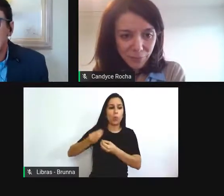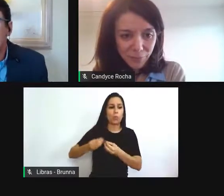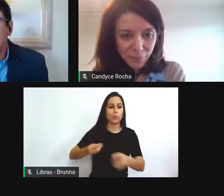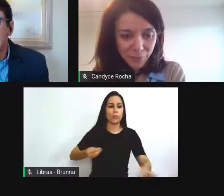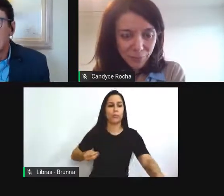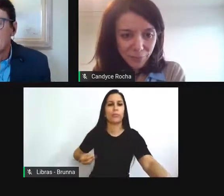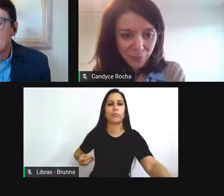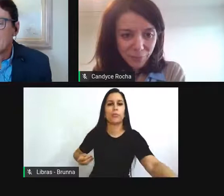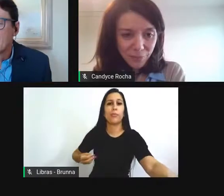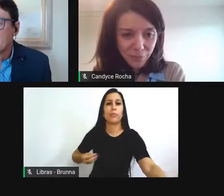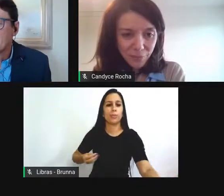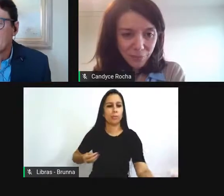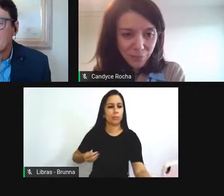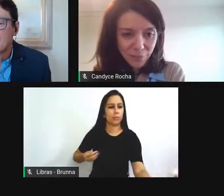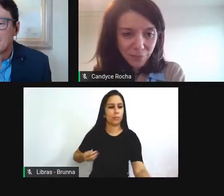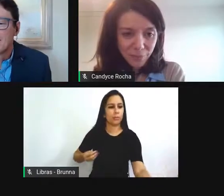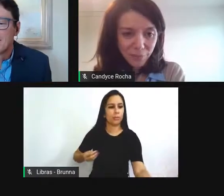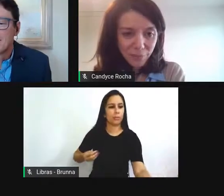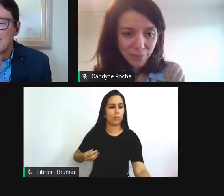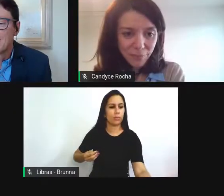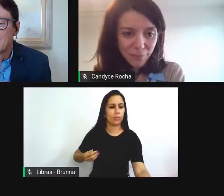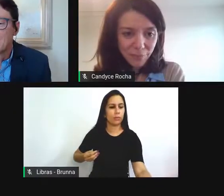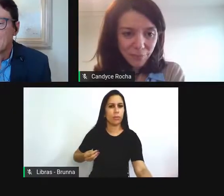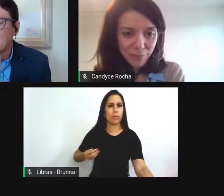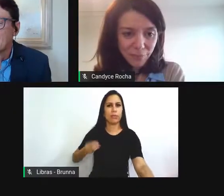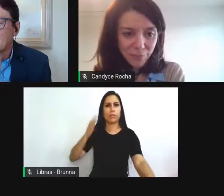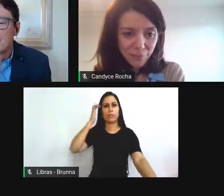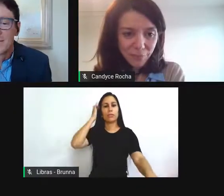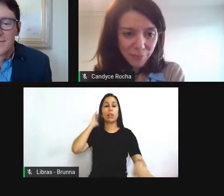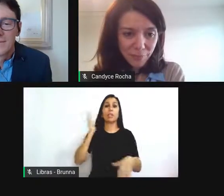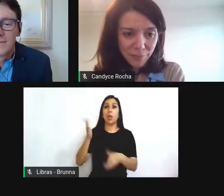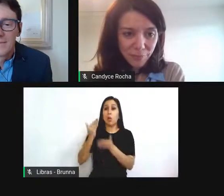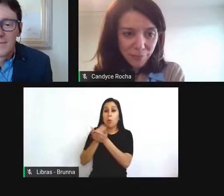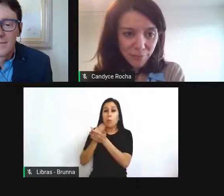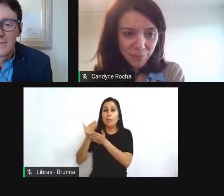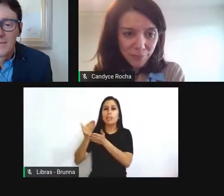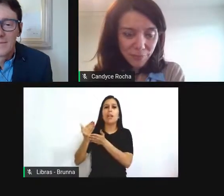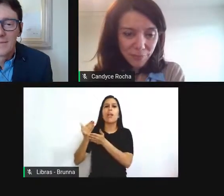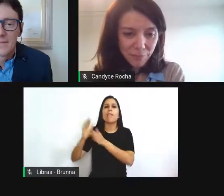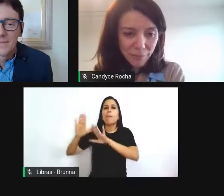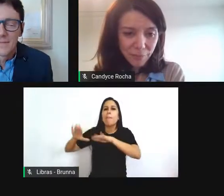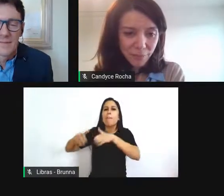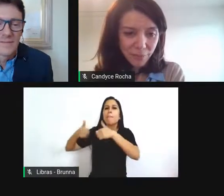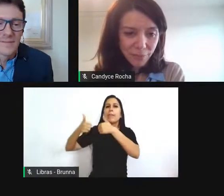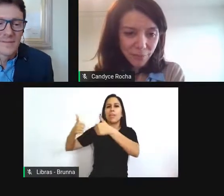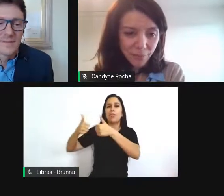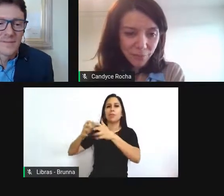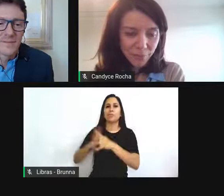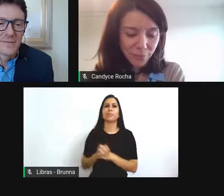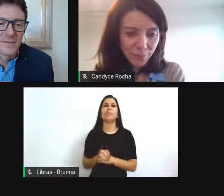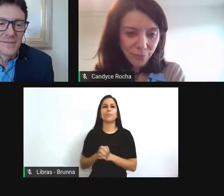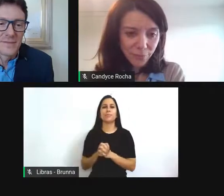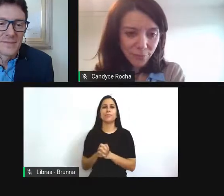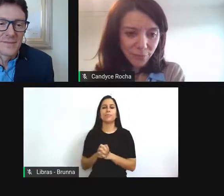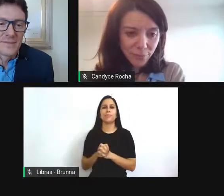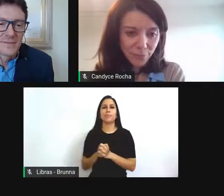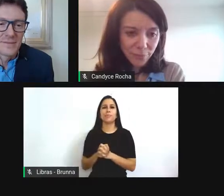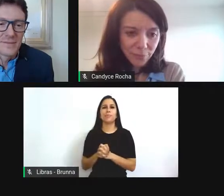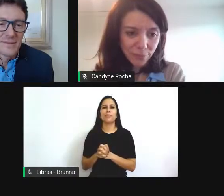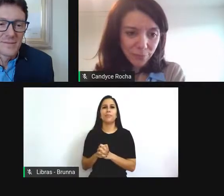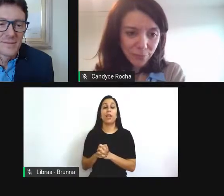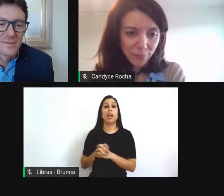que chegando a esse ponto, você começa a melhorar. O trabalho chamou